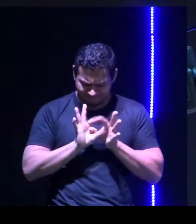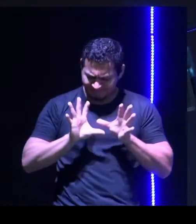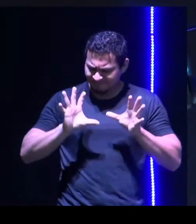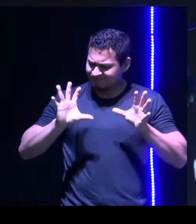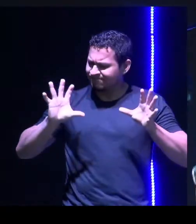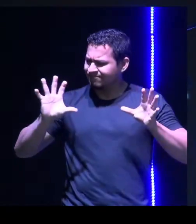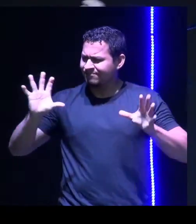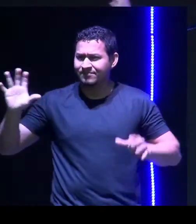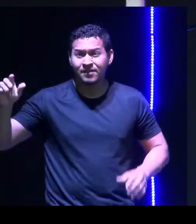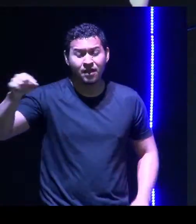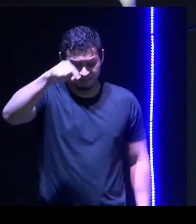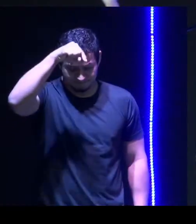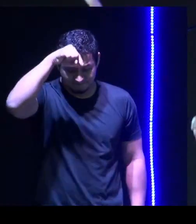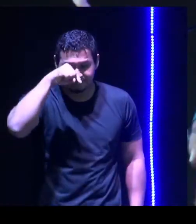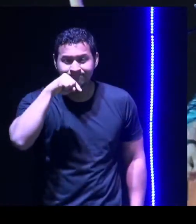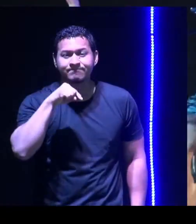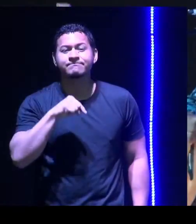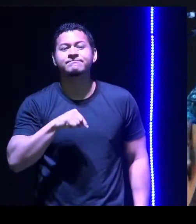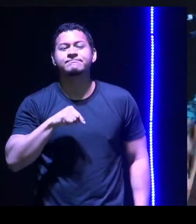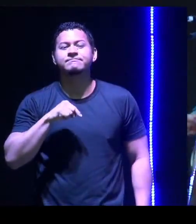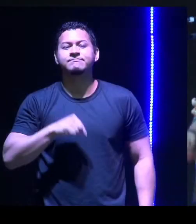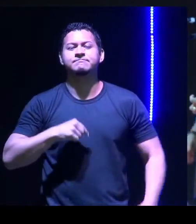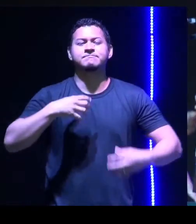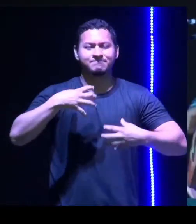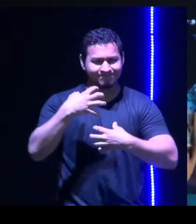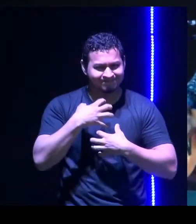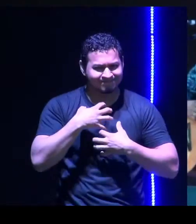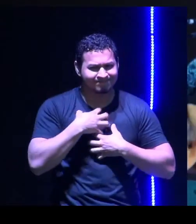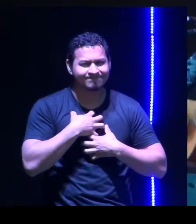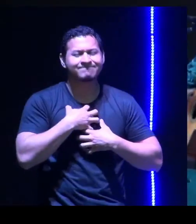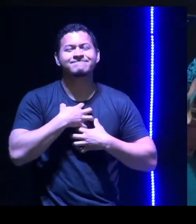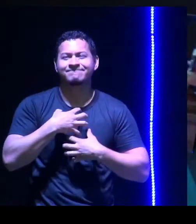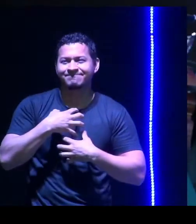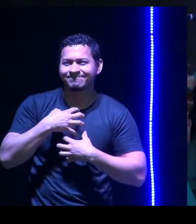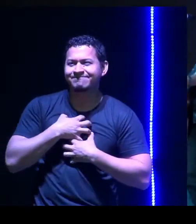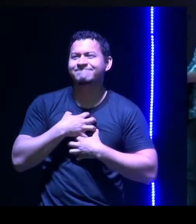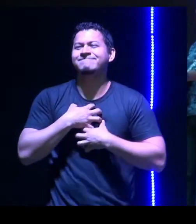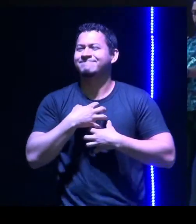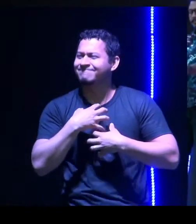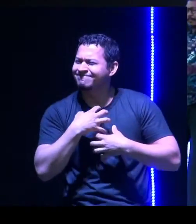Liberdade está nesse lugar,